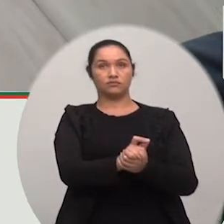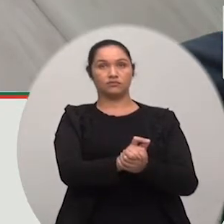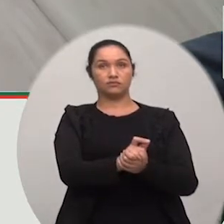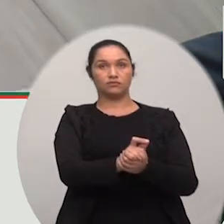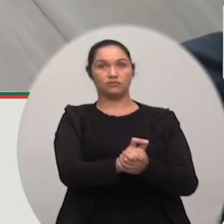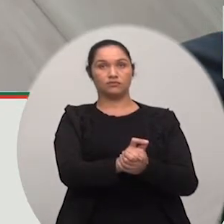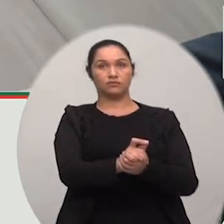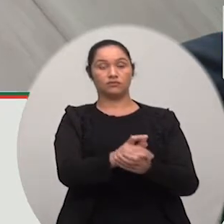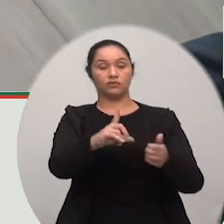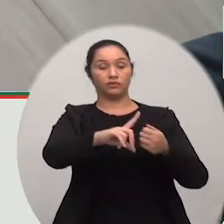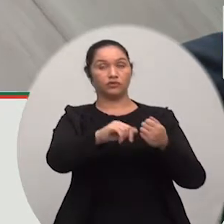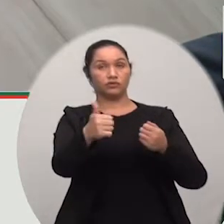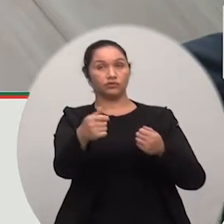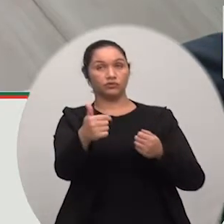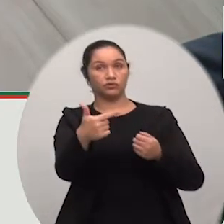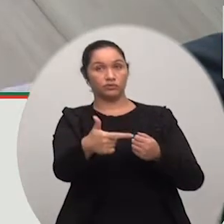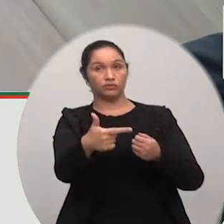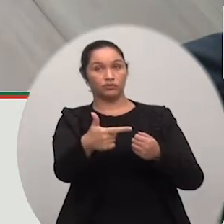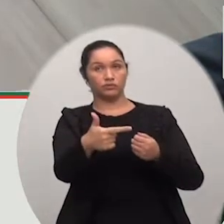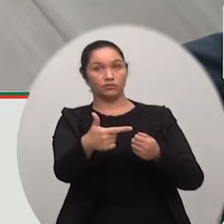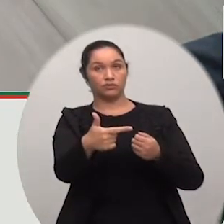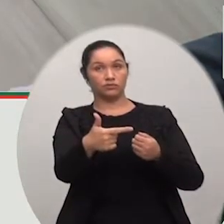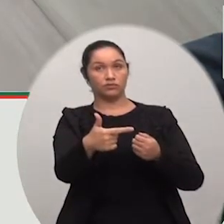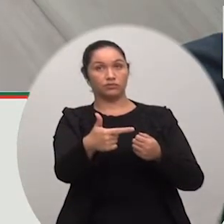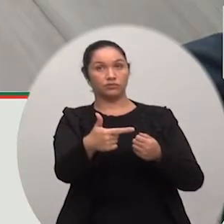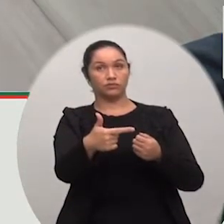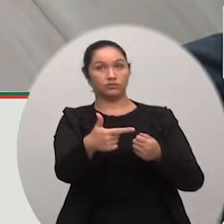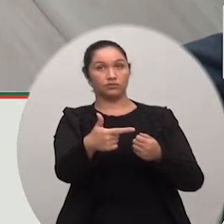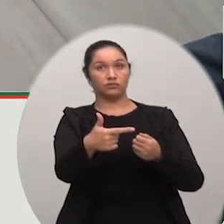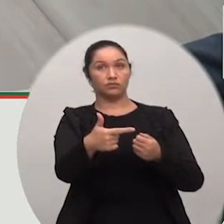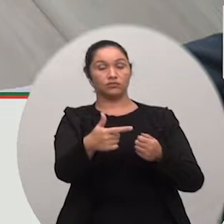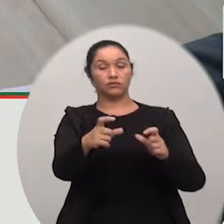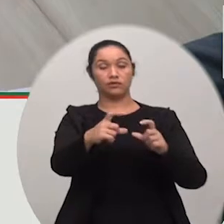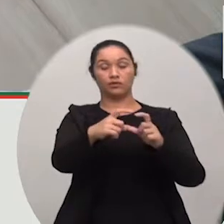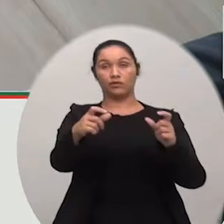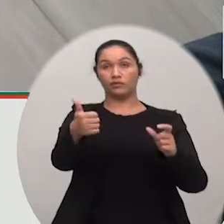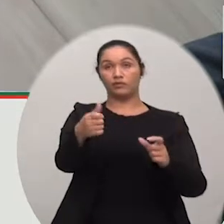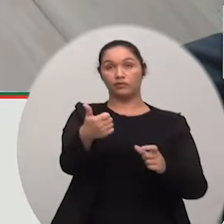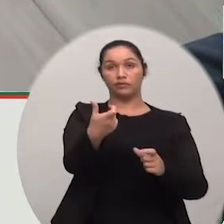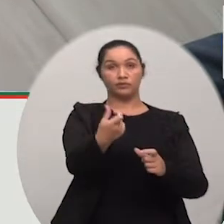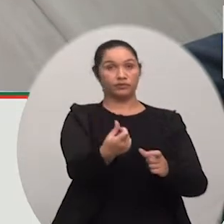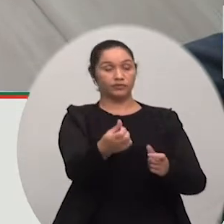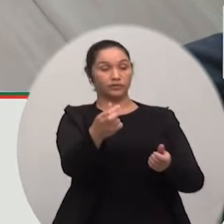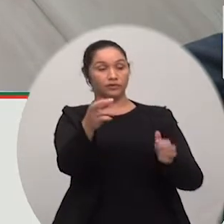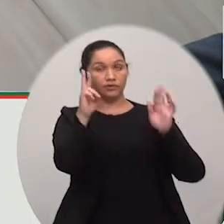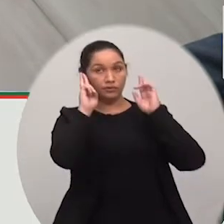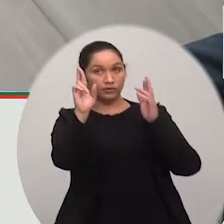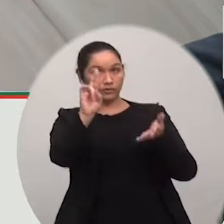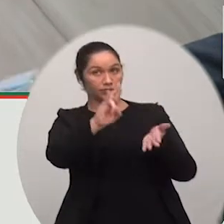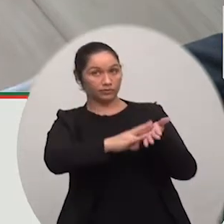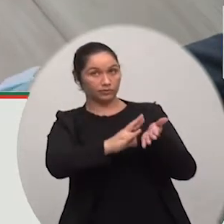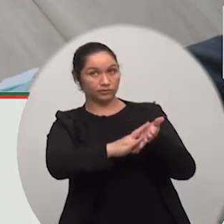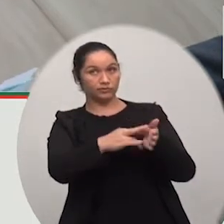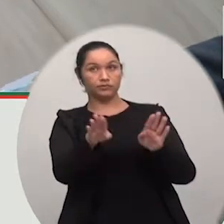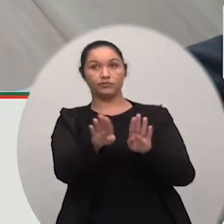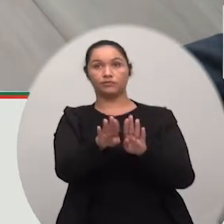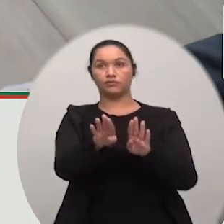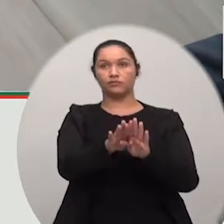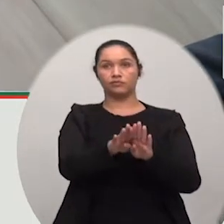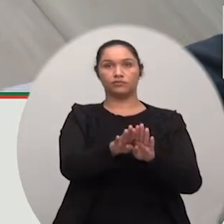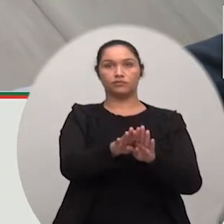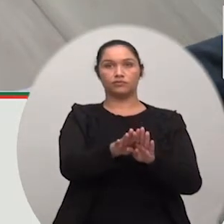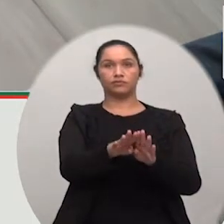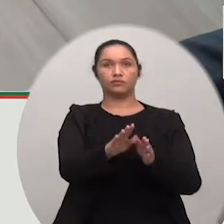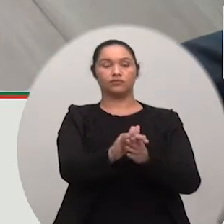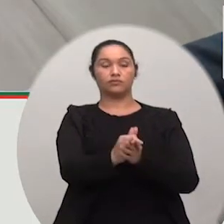e 116, parágrafo 116 do Regimento Interno. Também foi apresentada pela emenda do governo,